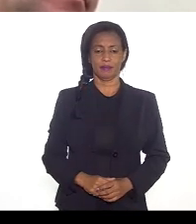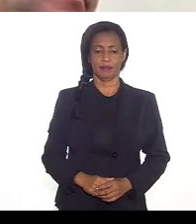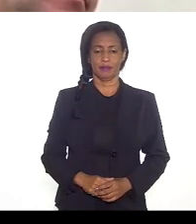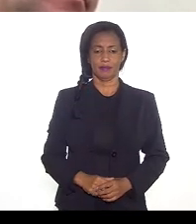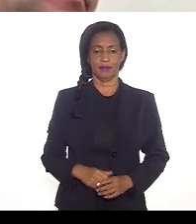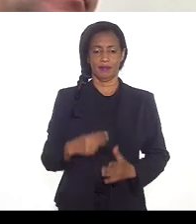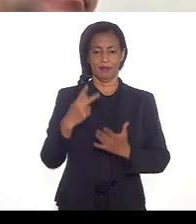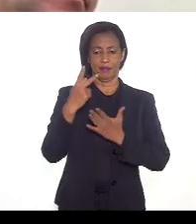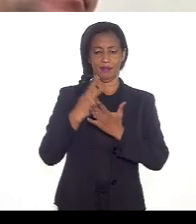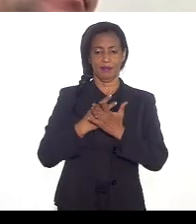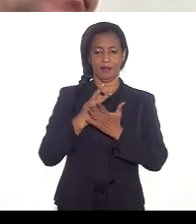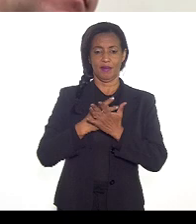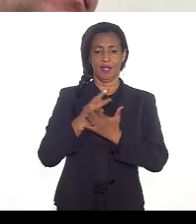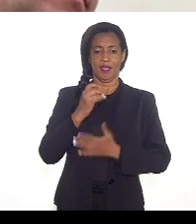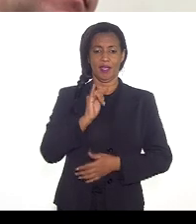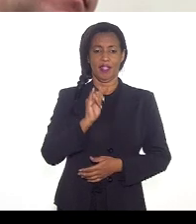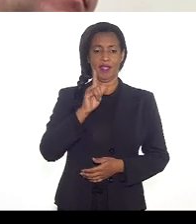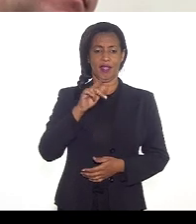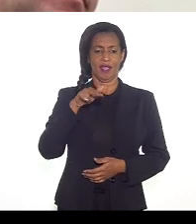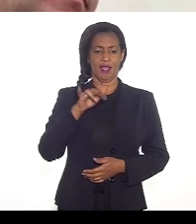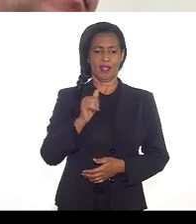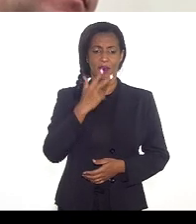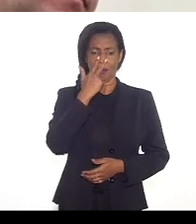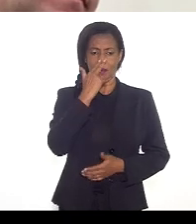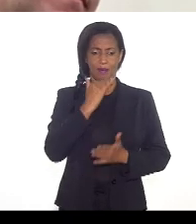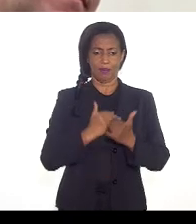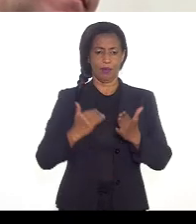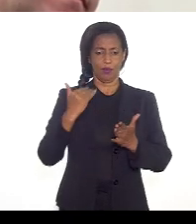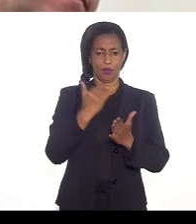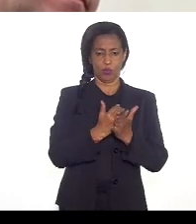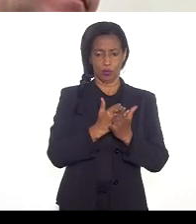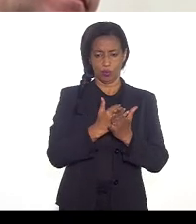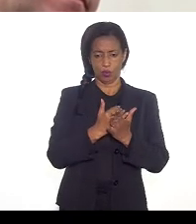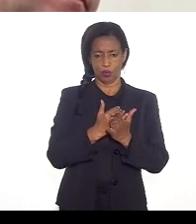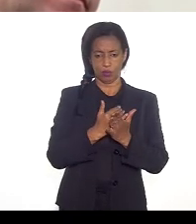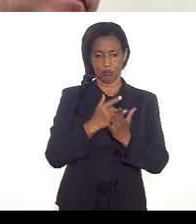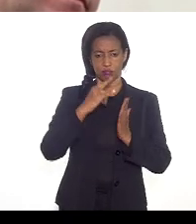O parecer pela ilegalidade, mas parece que Vossa Excelência alterou o parecer.